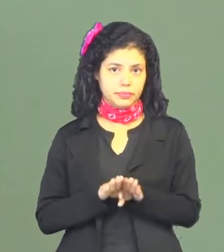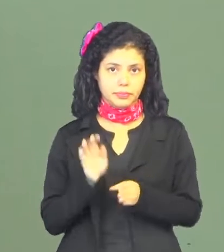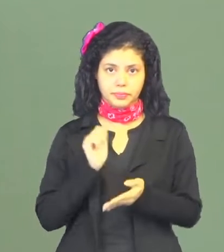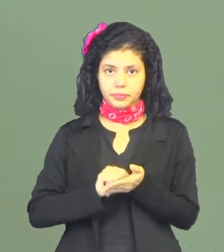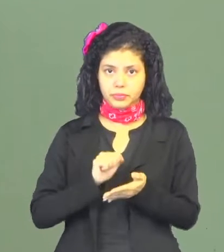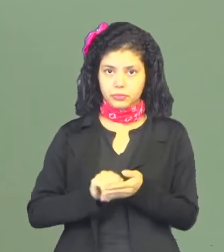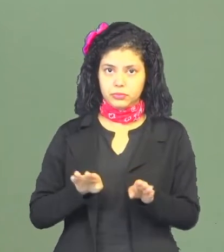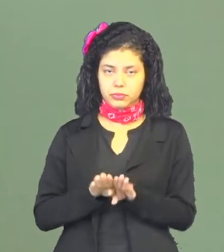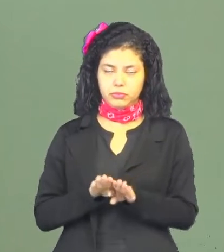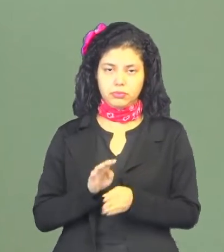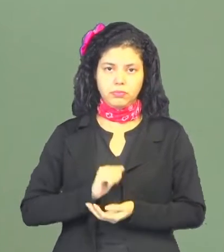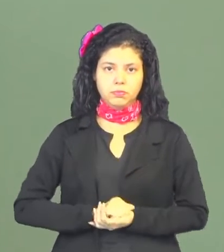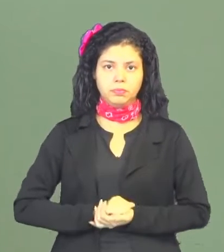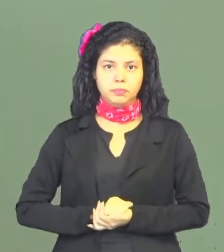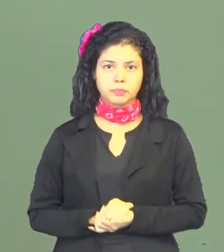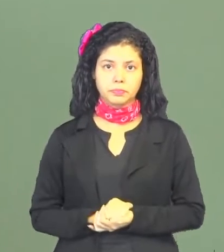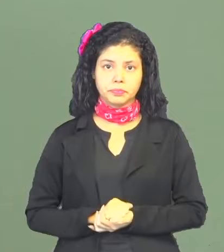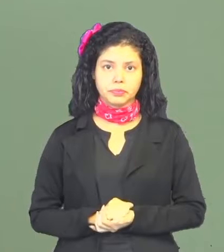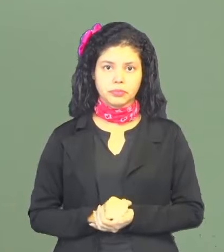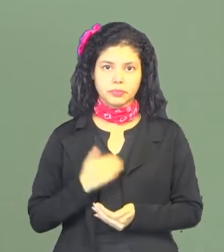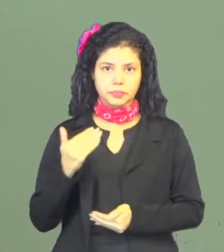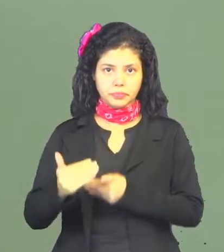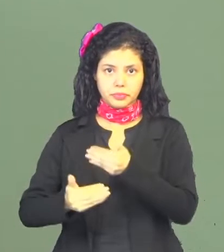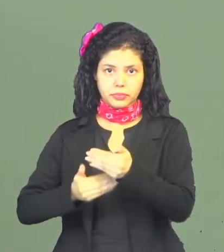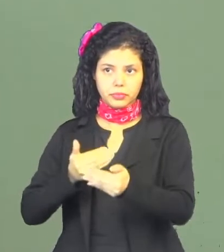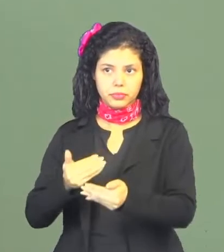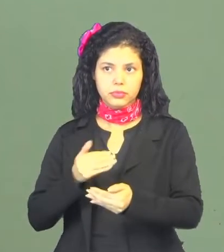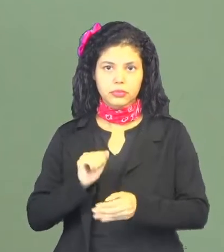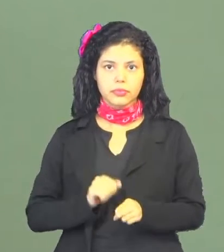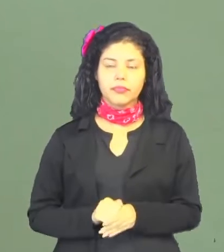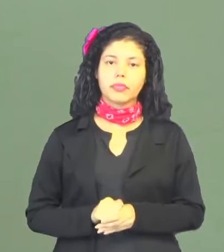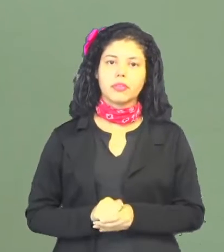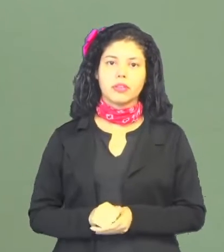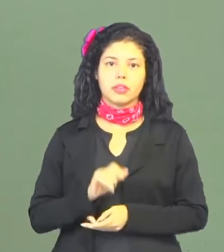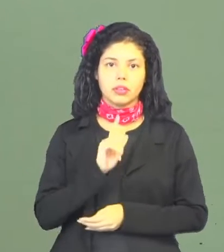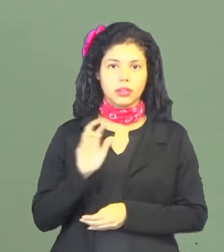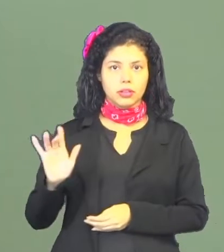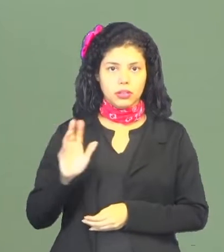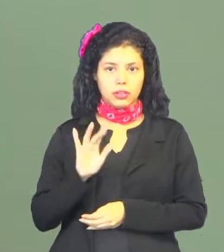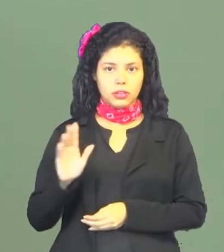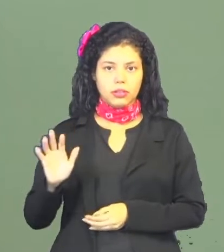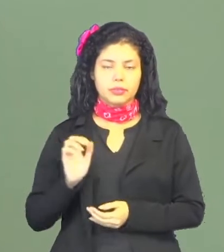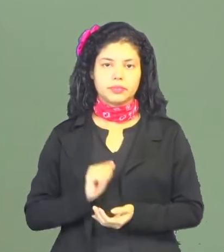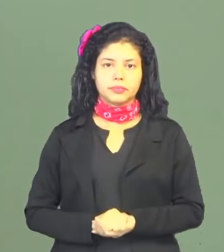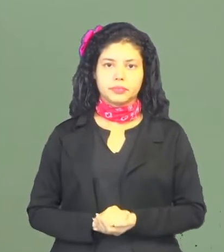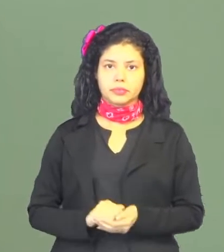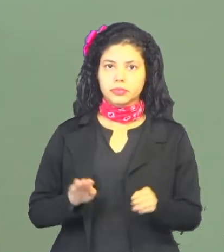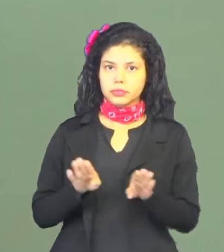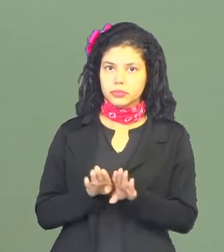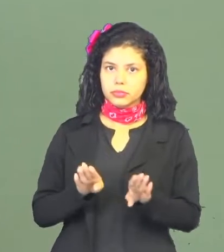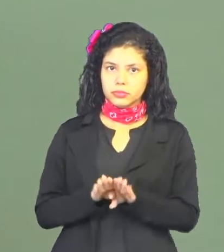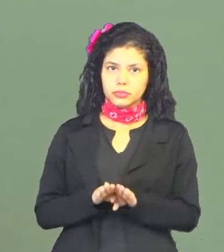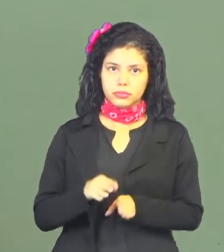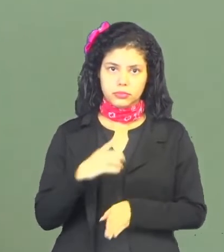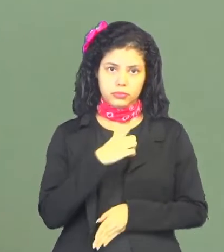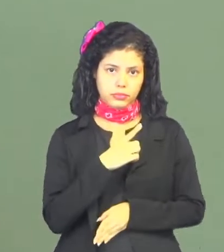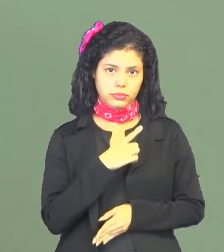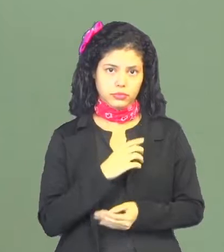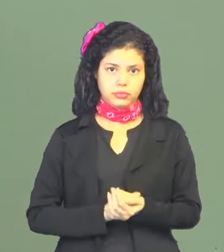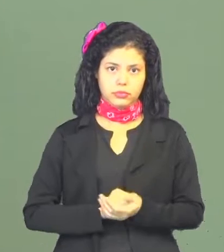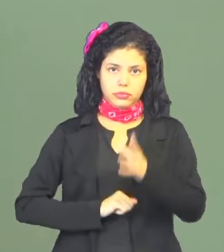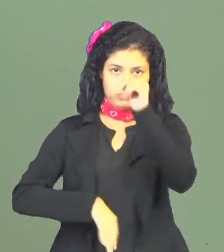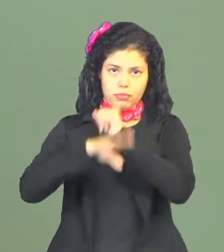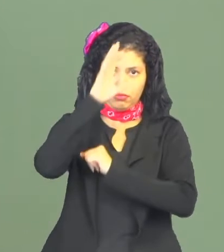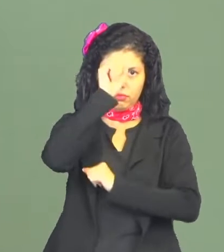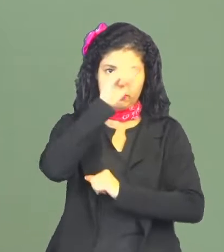então hoje galerinha nós vamos para aquele primeiro processo de alfabetização amigo espanhola quando a gente está aprendendo o